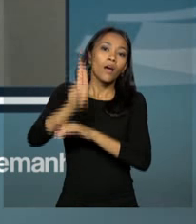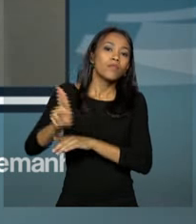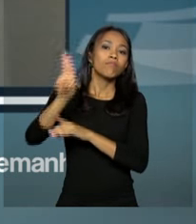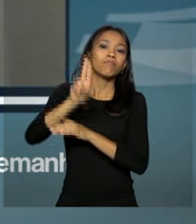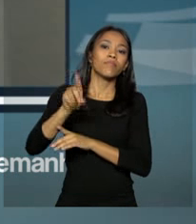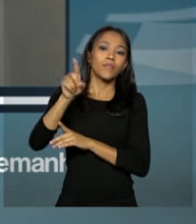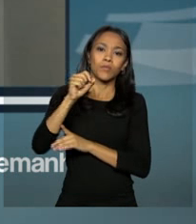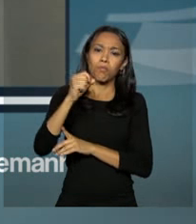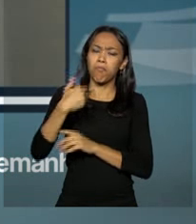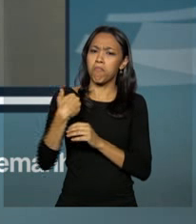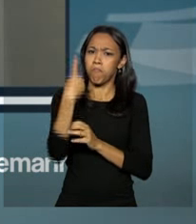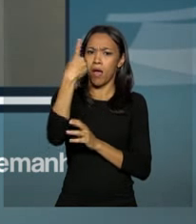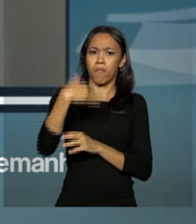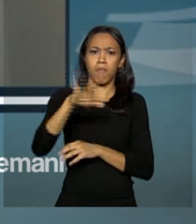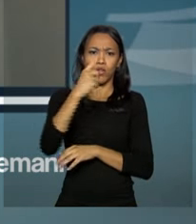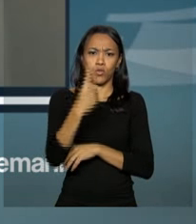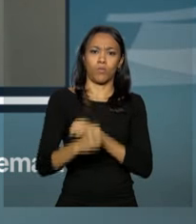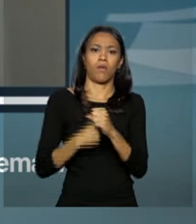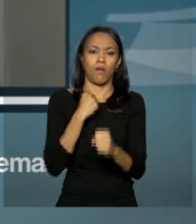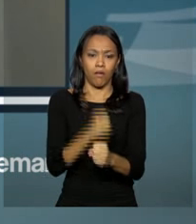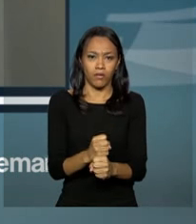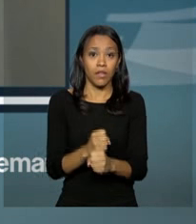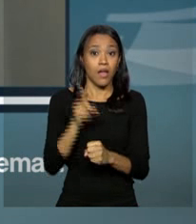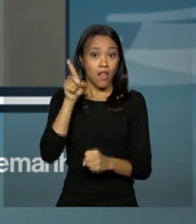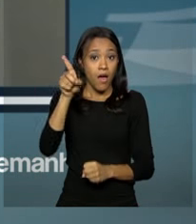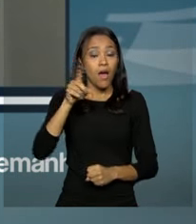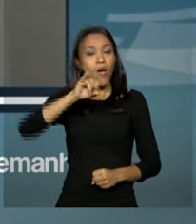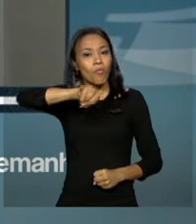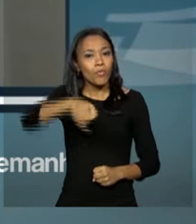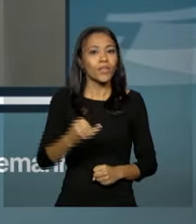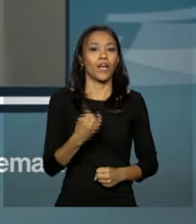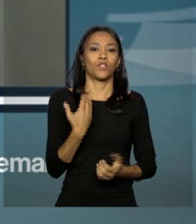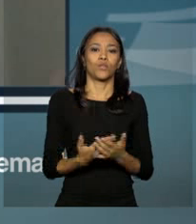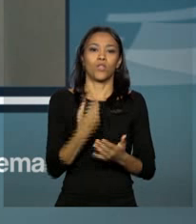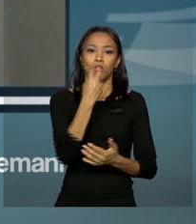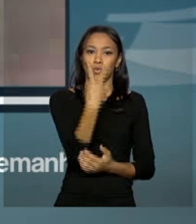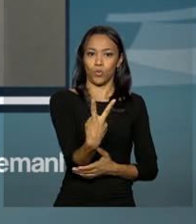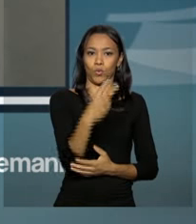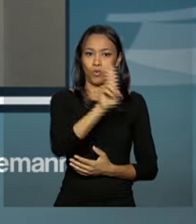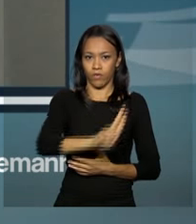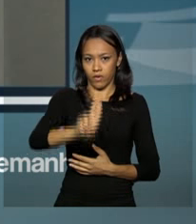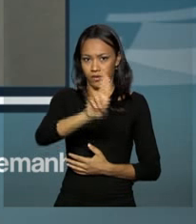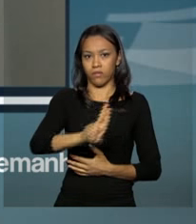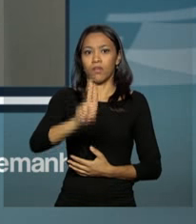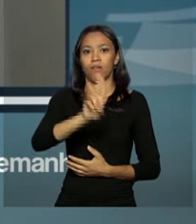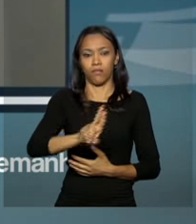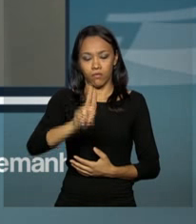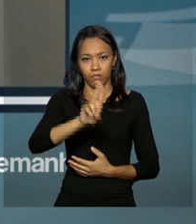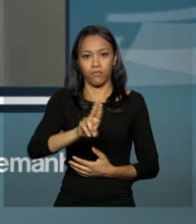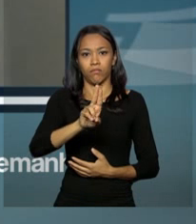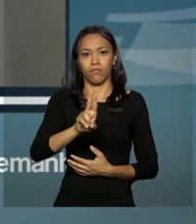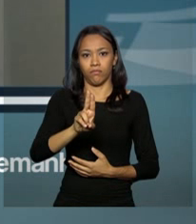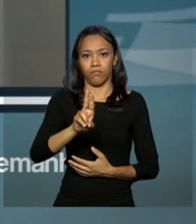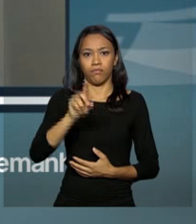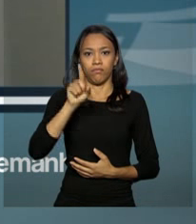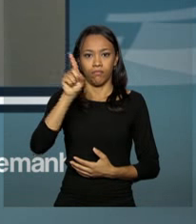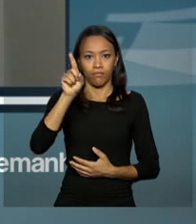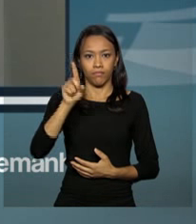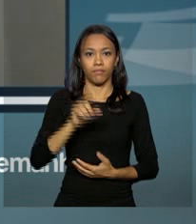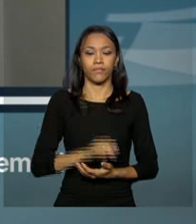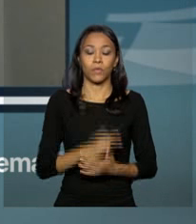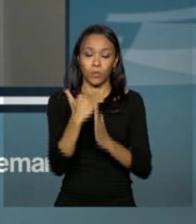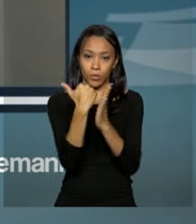por mais de um ano. Tive a oportunidade de estudar em duas universidades, diferente da maioria dos estudantes de